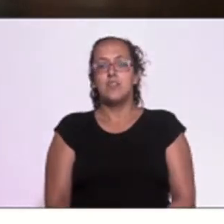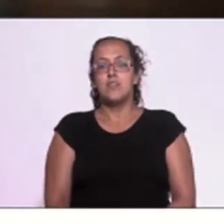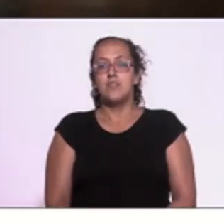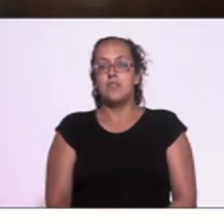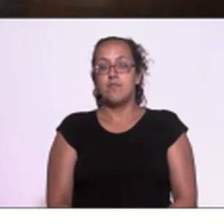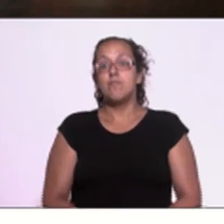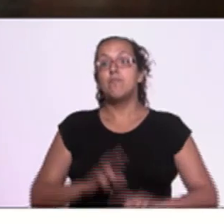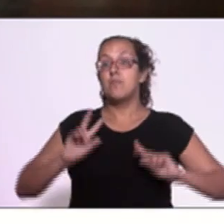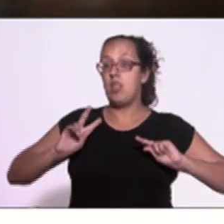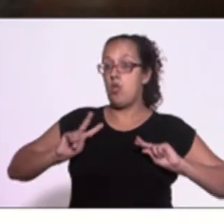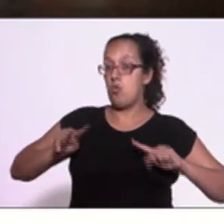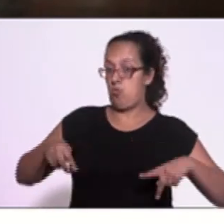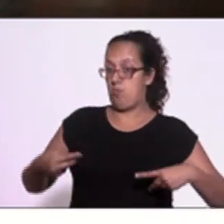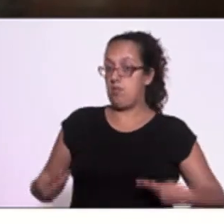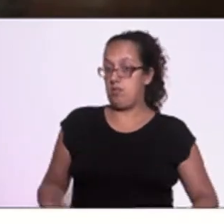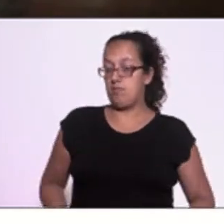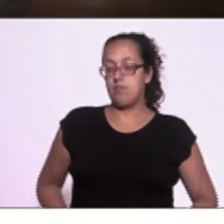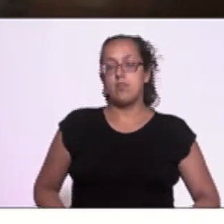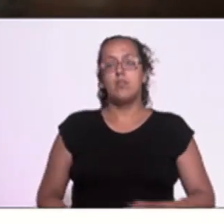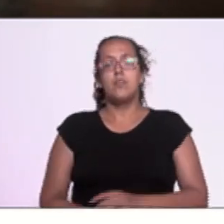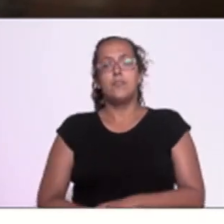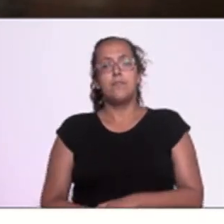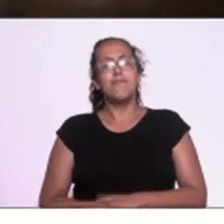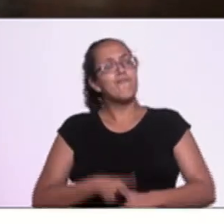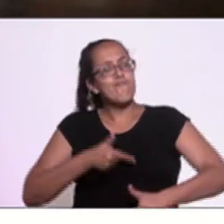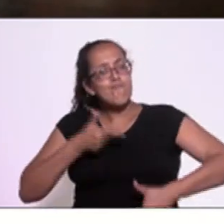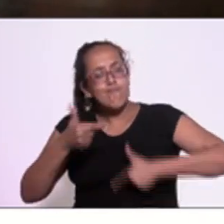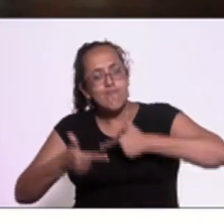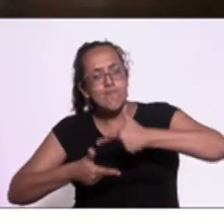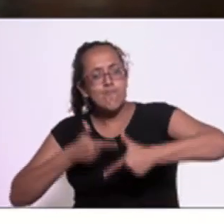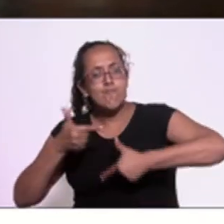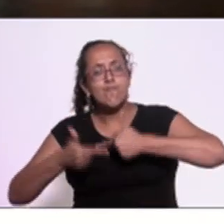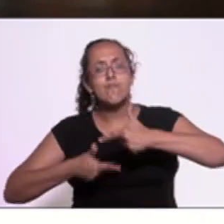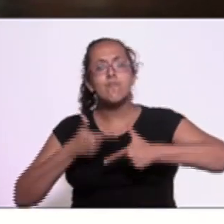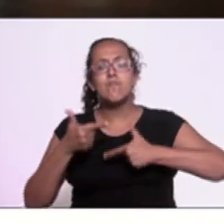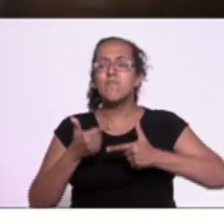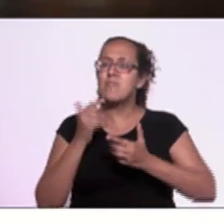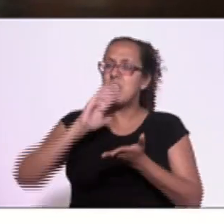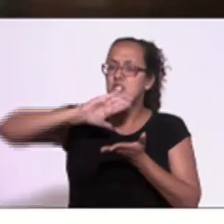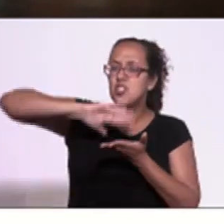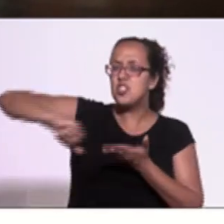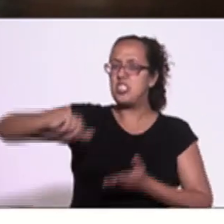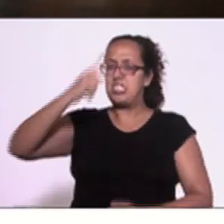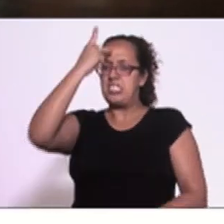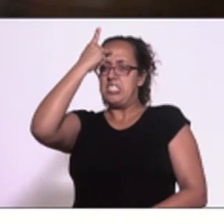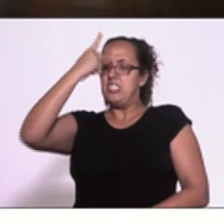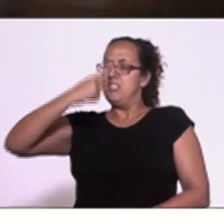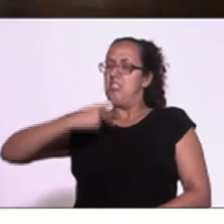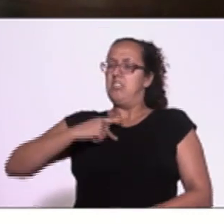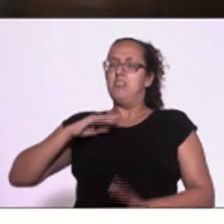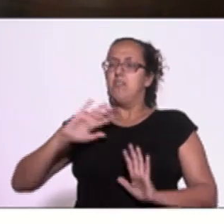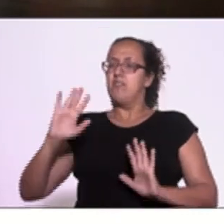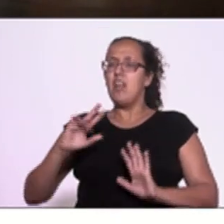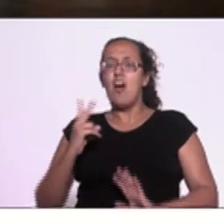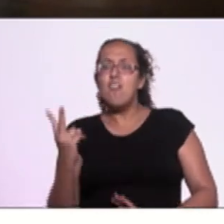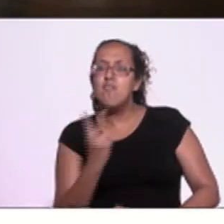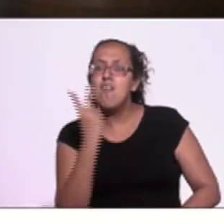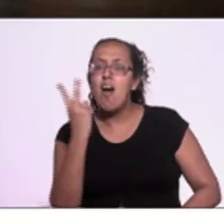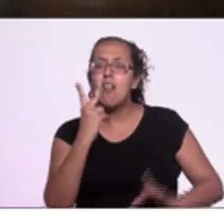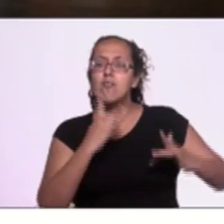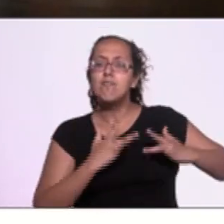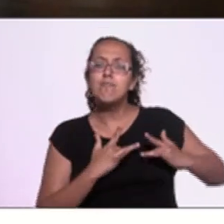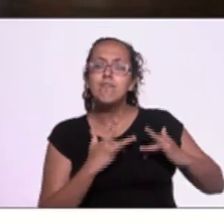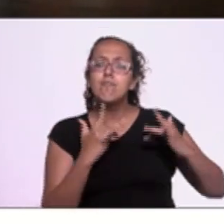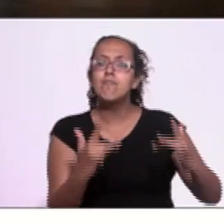e a humanidade, exercitando sempre inibir o egoísmo para valorizar o altruísmo,